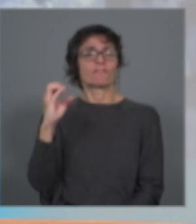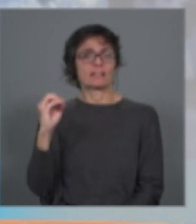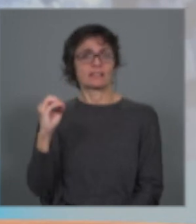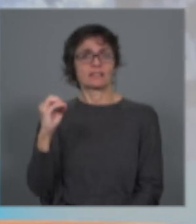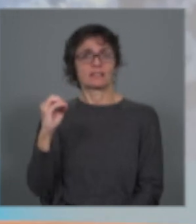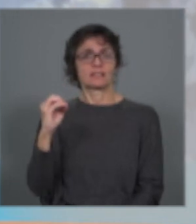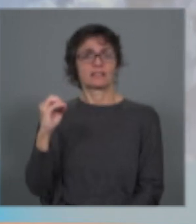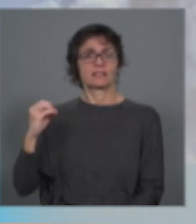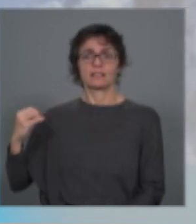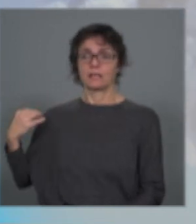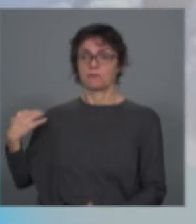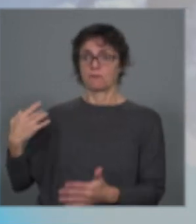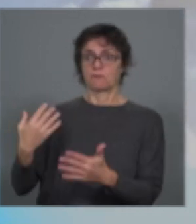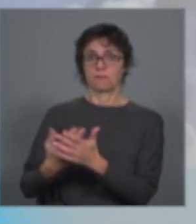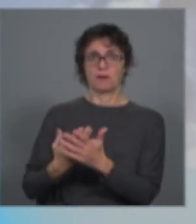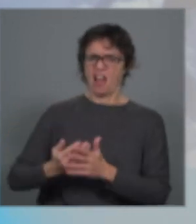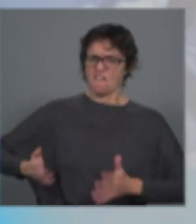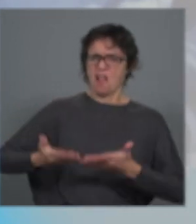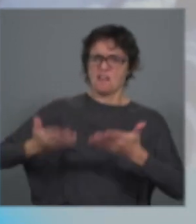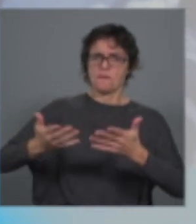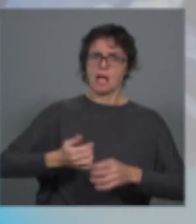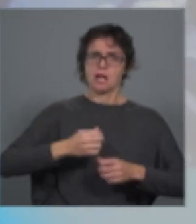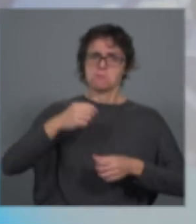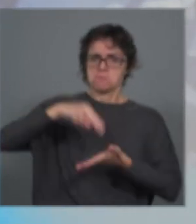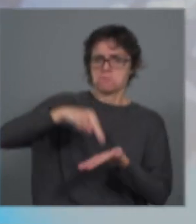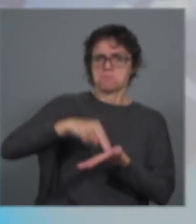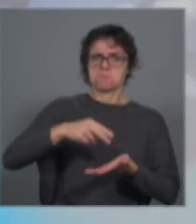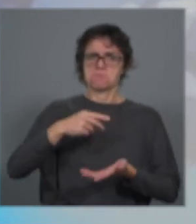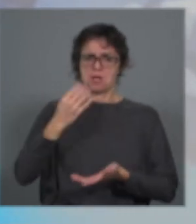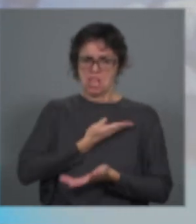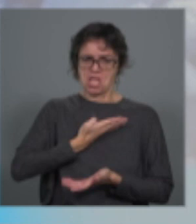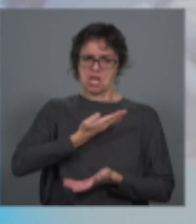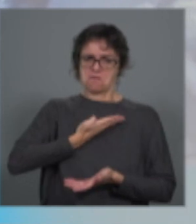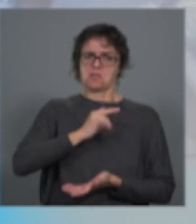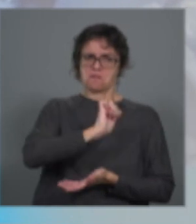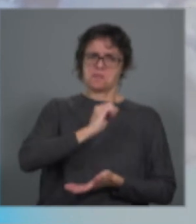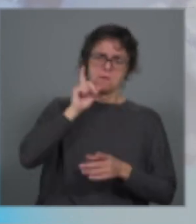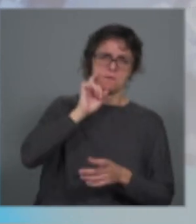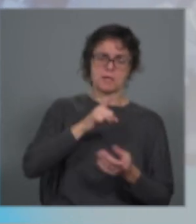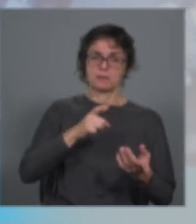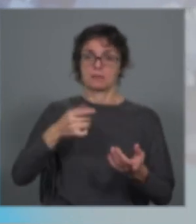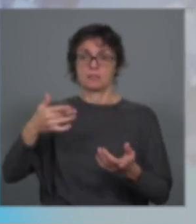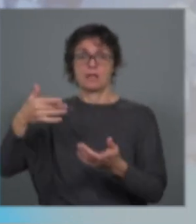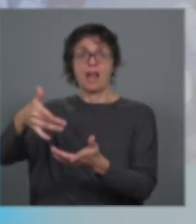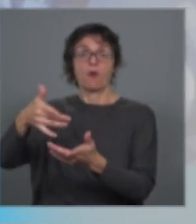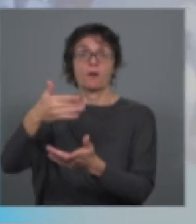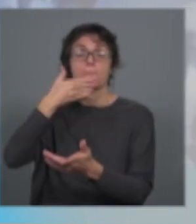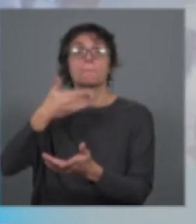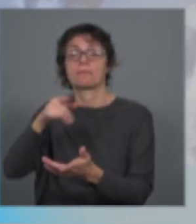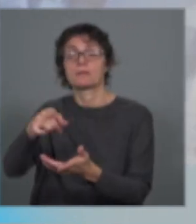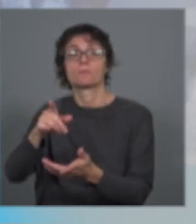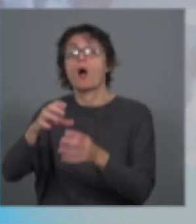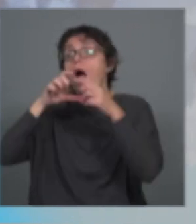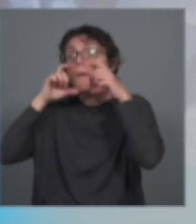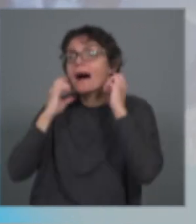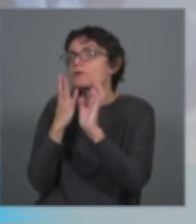e irreverente. O que é que ele faz? Continua a ser rebelde e irreverente. E em vez de usar a máscara, não usa. Em